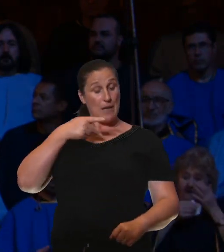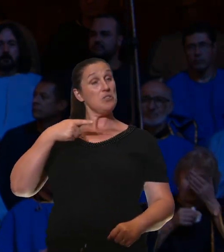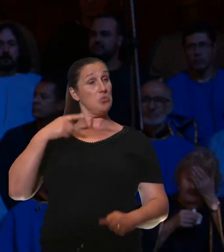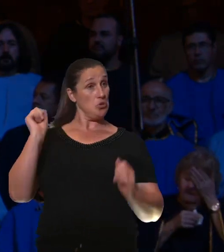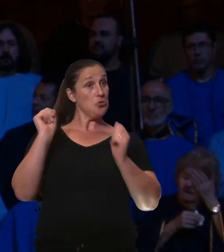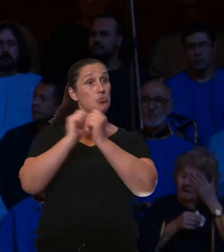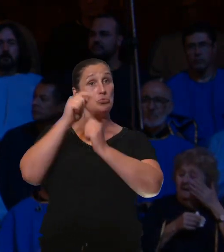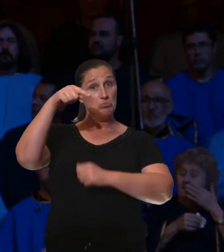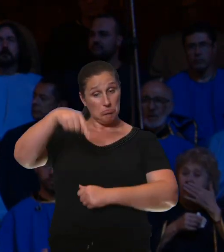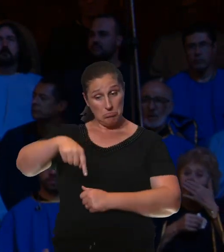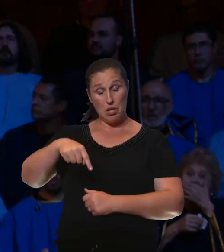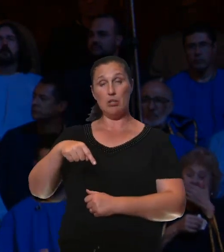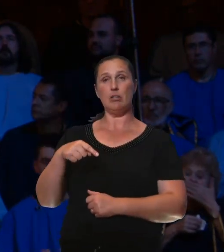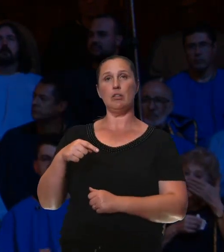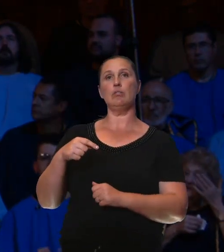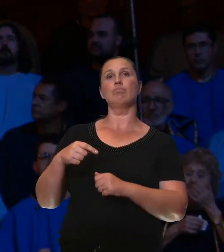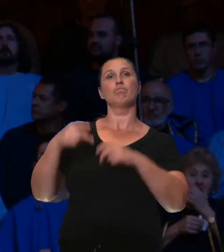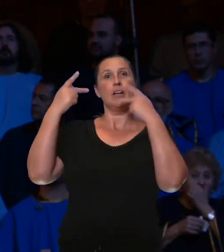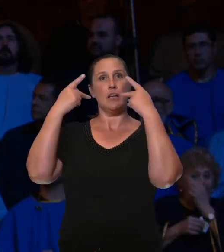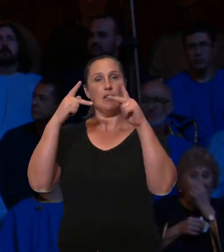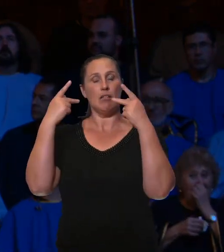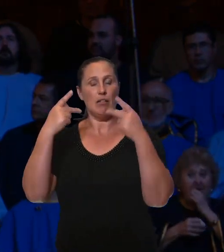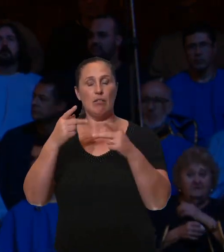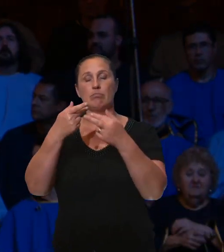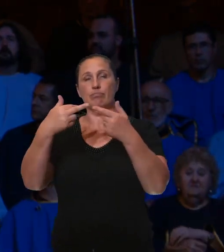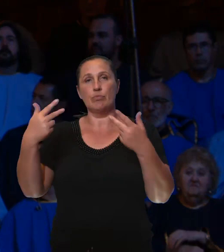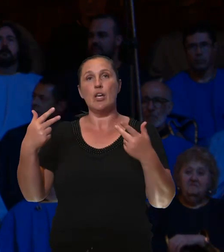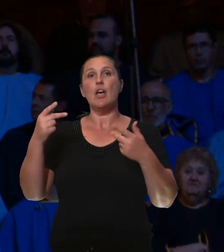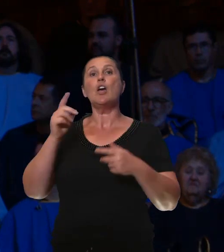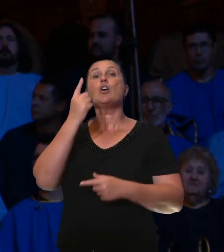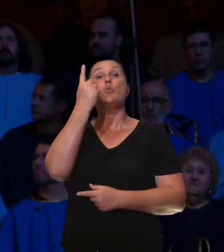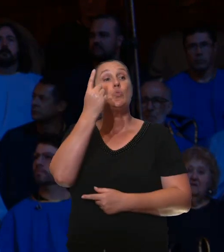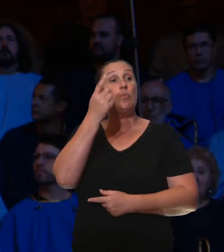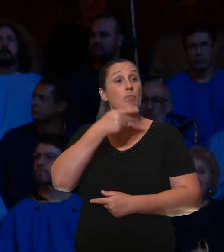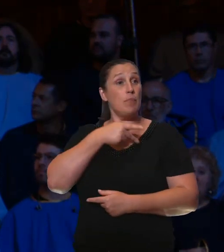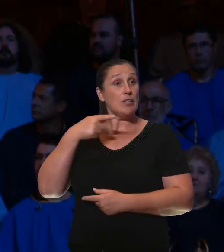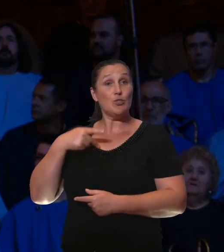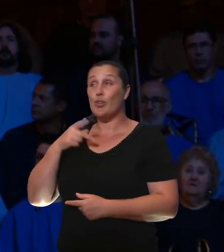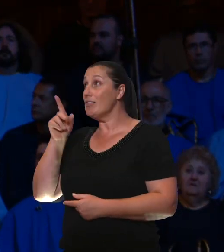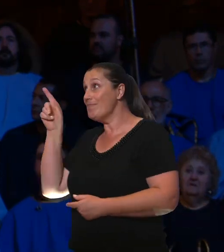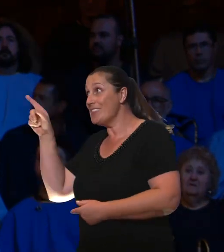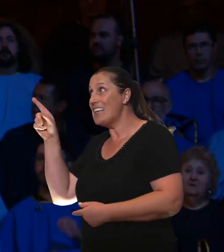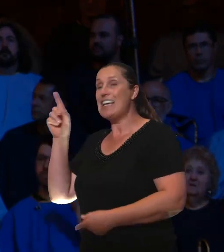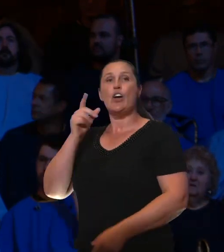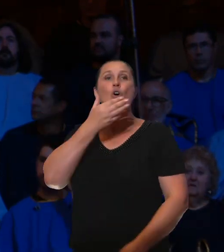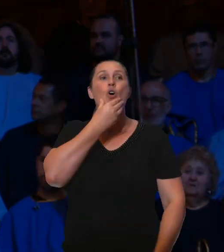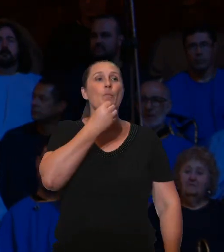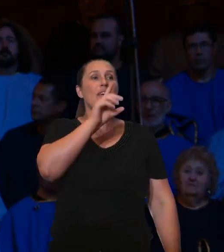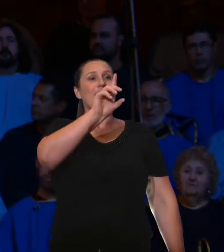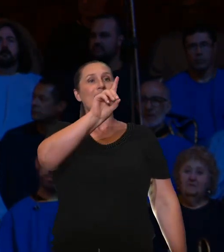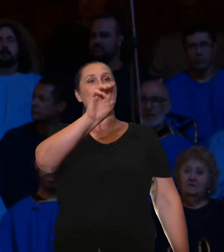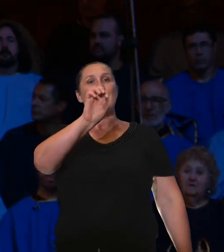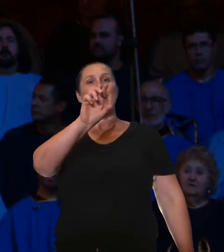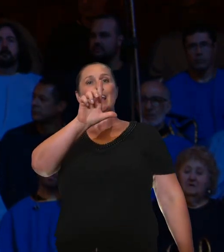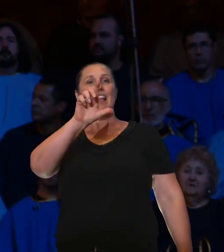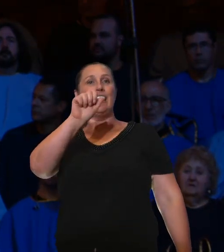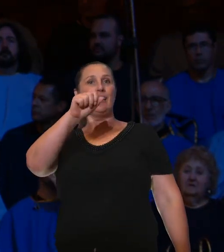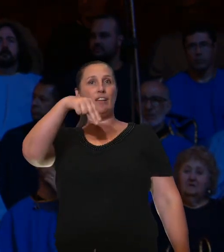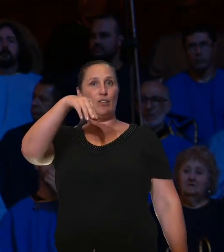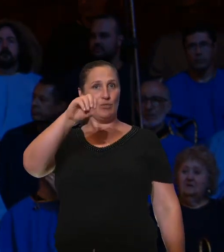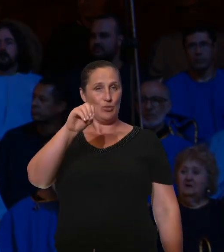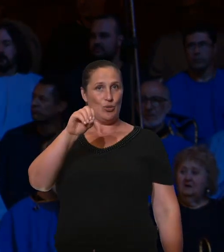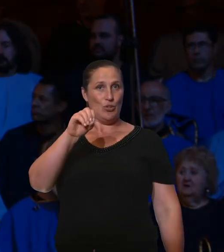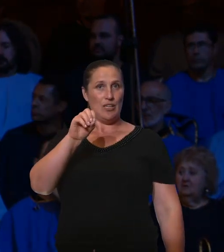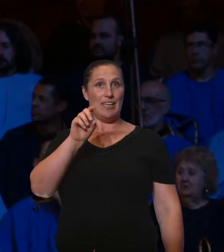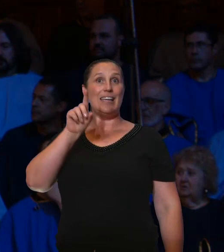com a gente ministrando, e um dos pastores que veio para participar é o pastor Delano. O pastor Delano é pastor